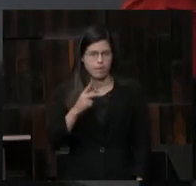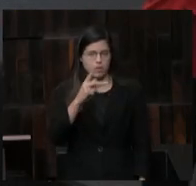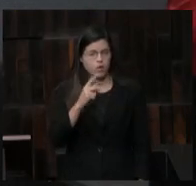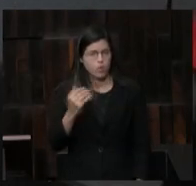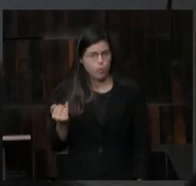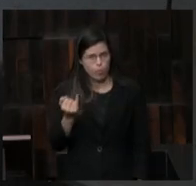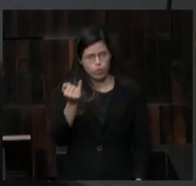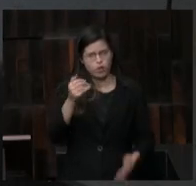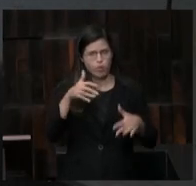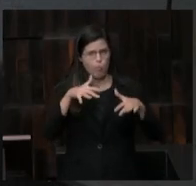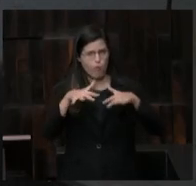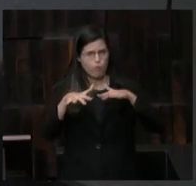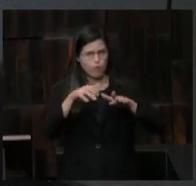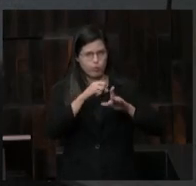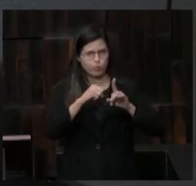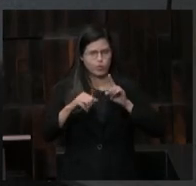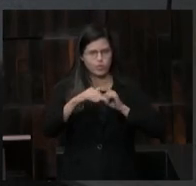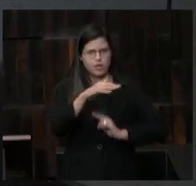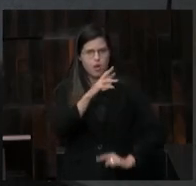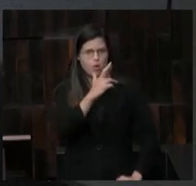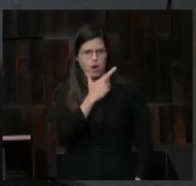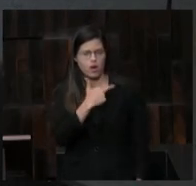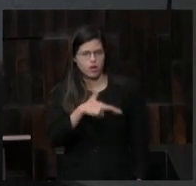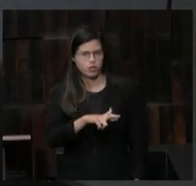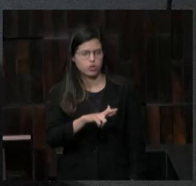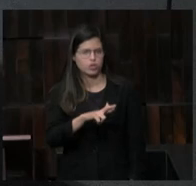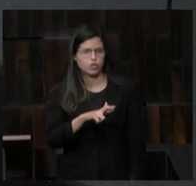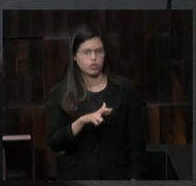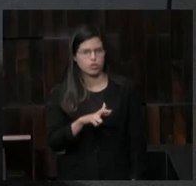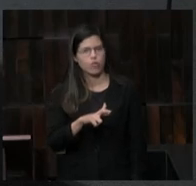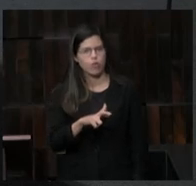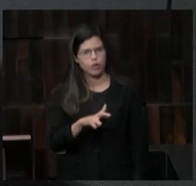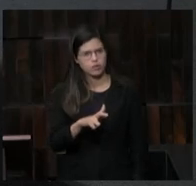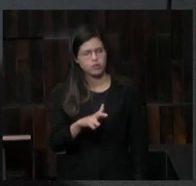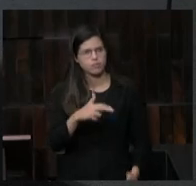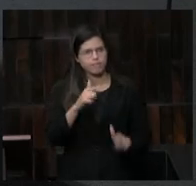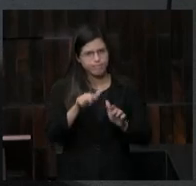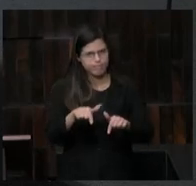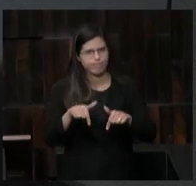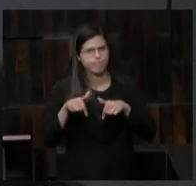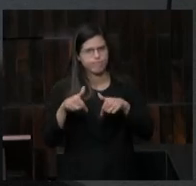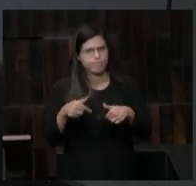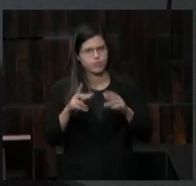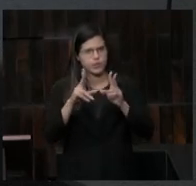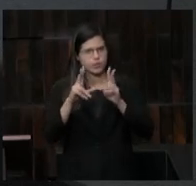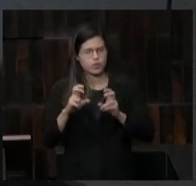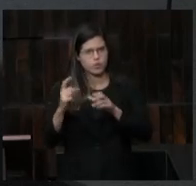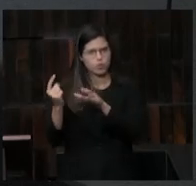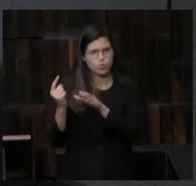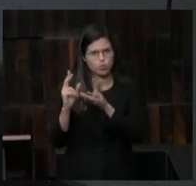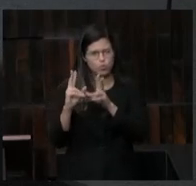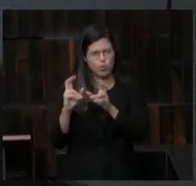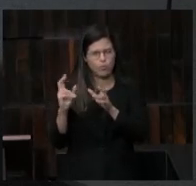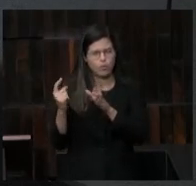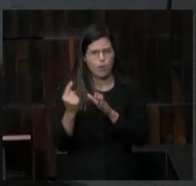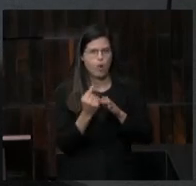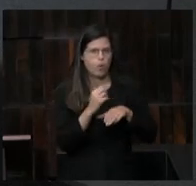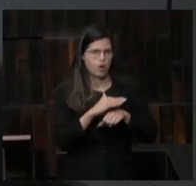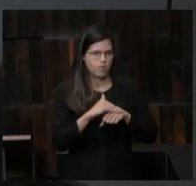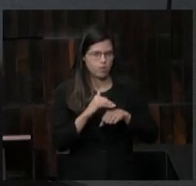movimentos sociais, religiosos, estarem envolvidos com esta causa na questão do acolhimento.